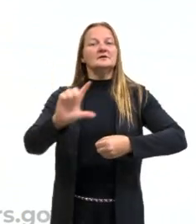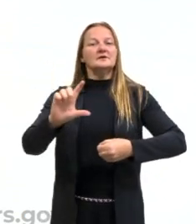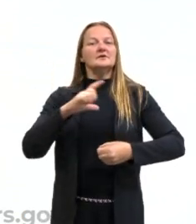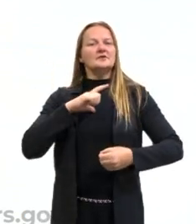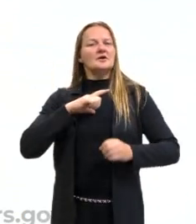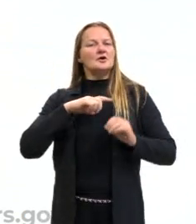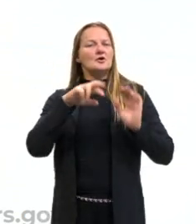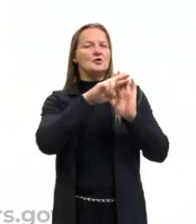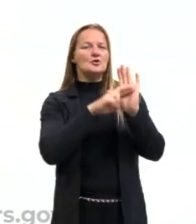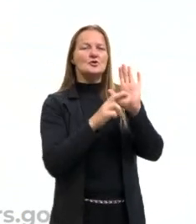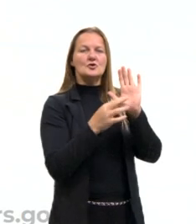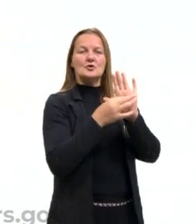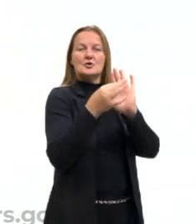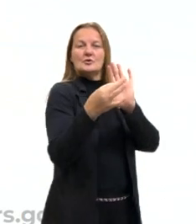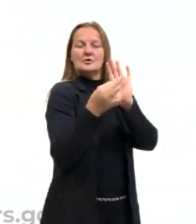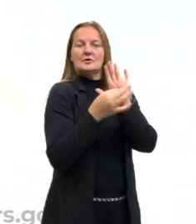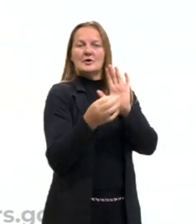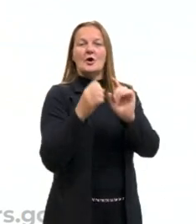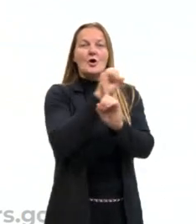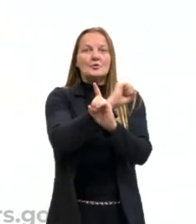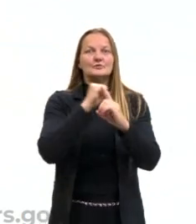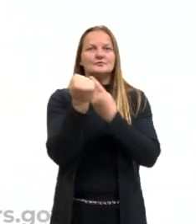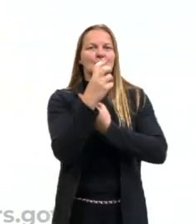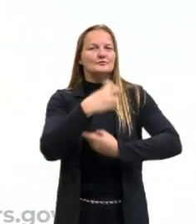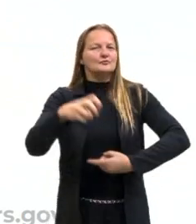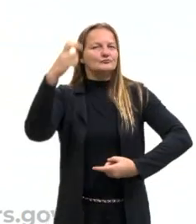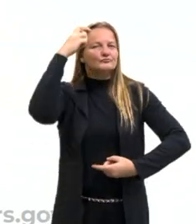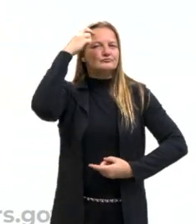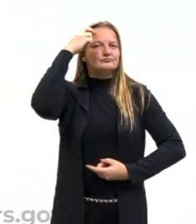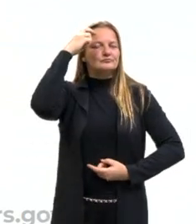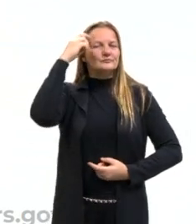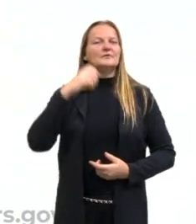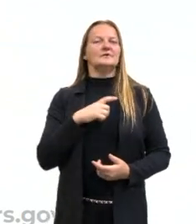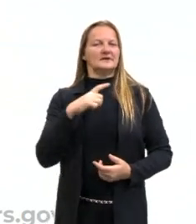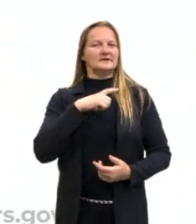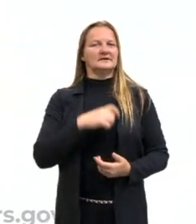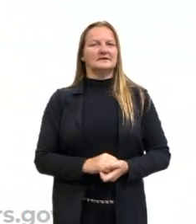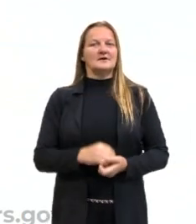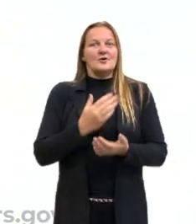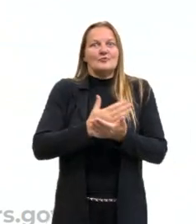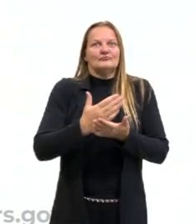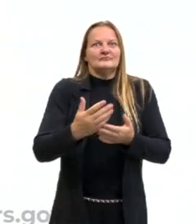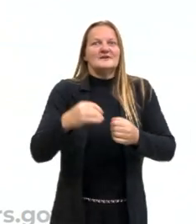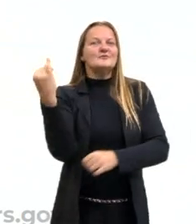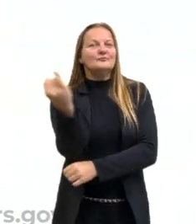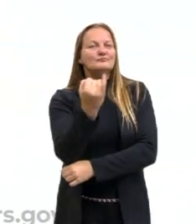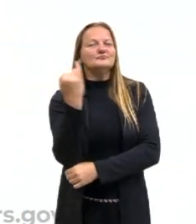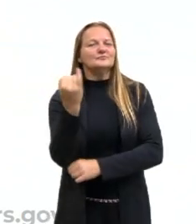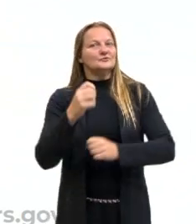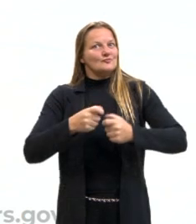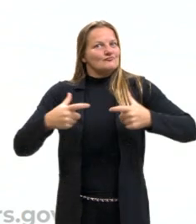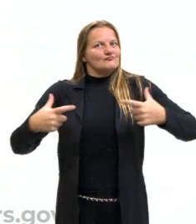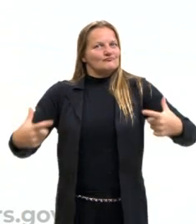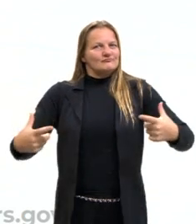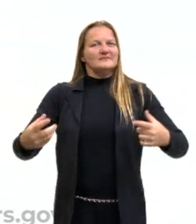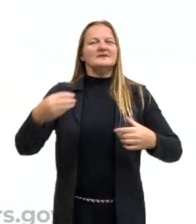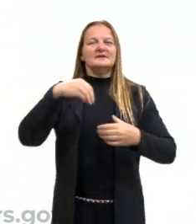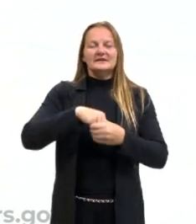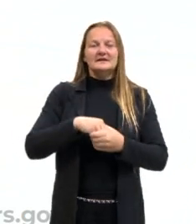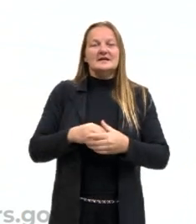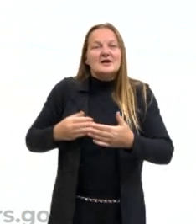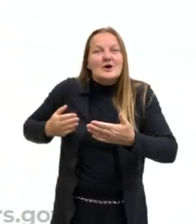repertório sociocultural por fazer parte desse repertório sociocultural ela tem assim uma importância imensa por quê